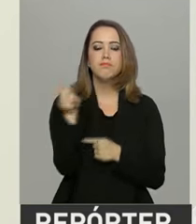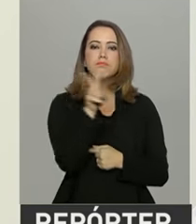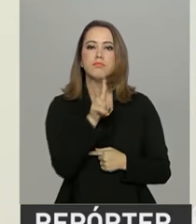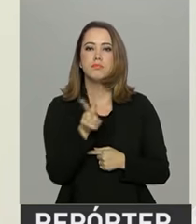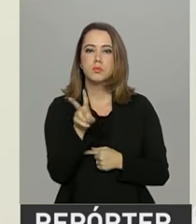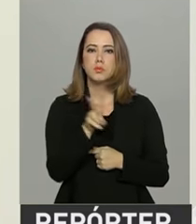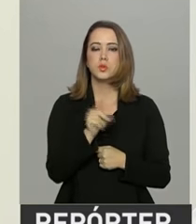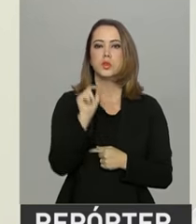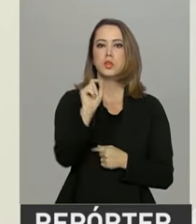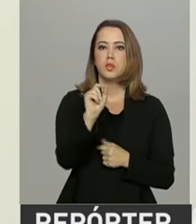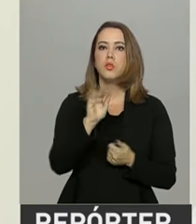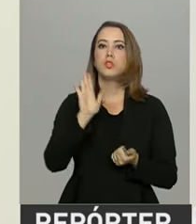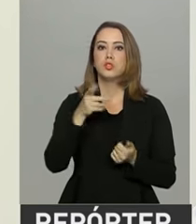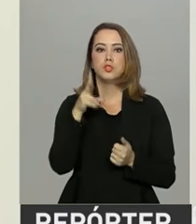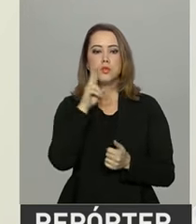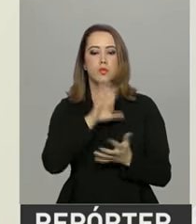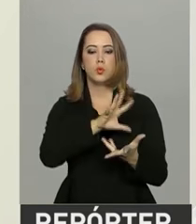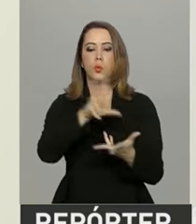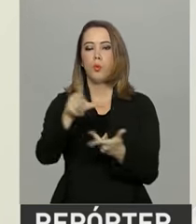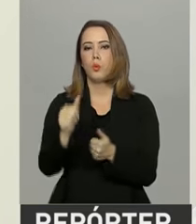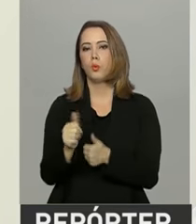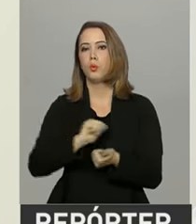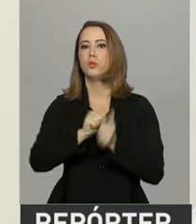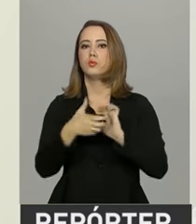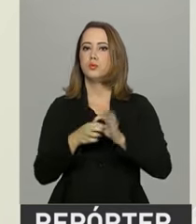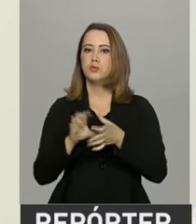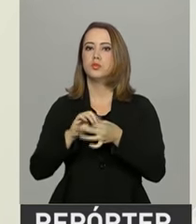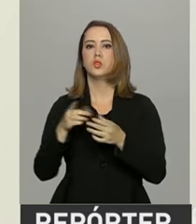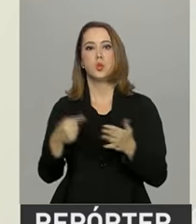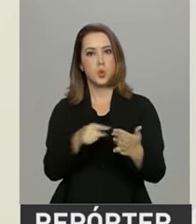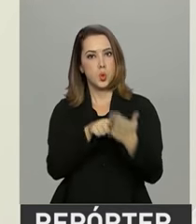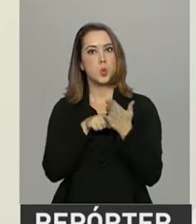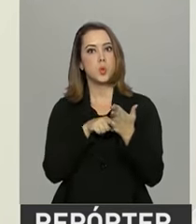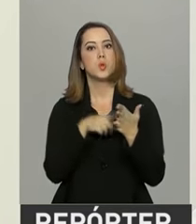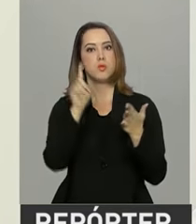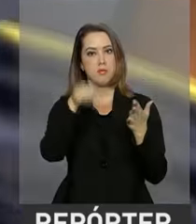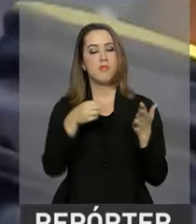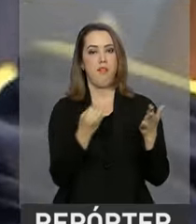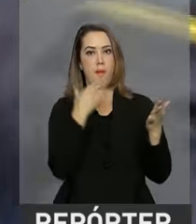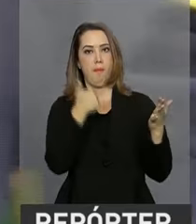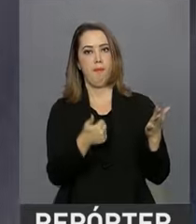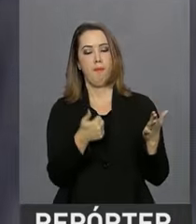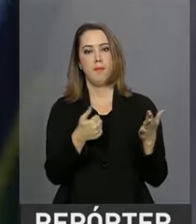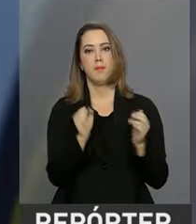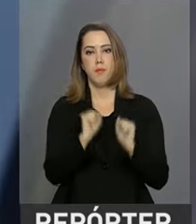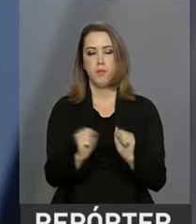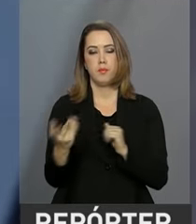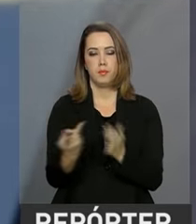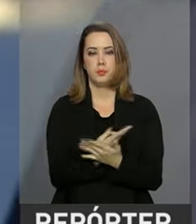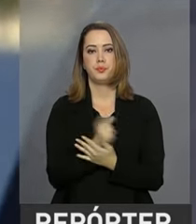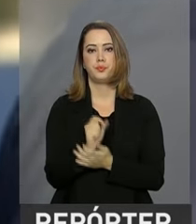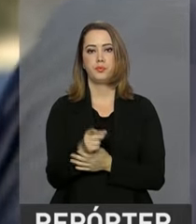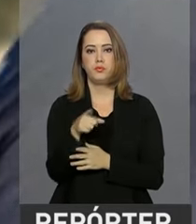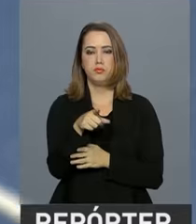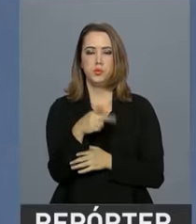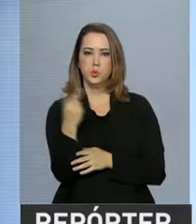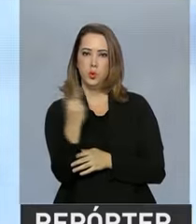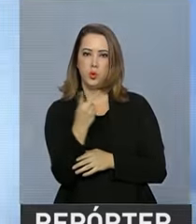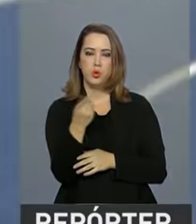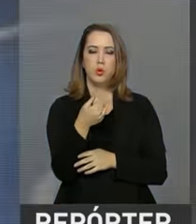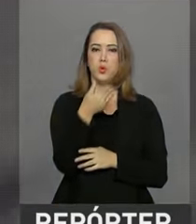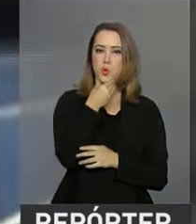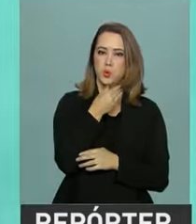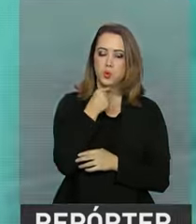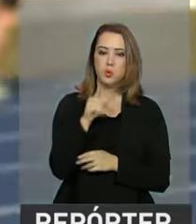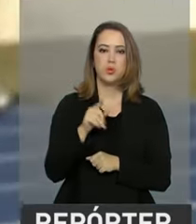cenário esportivo mundial nos revela que é uma meta factível. Patrick e Michelle estão entre os 20